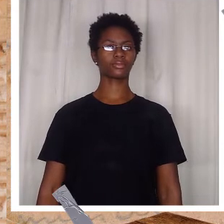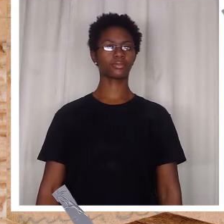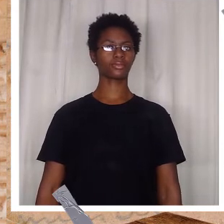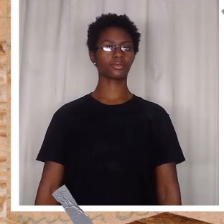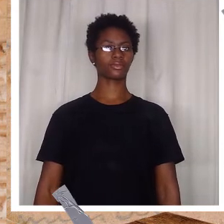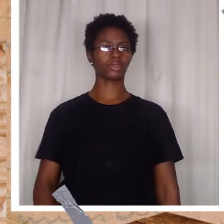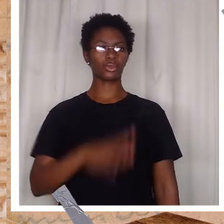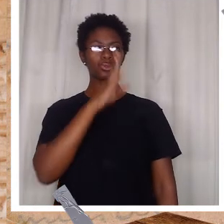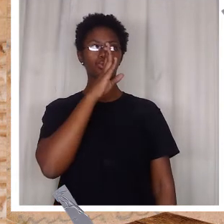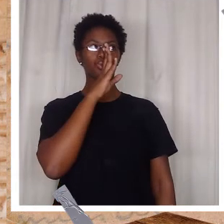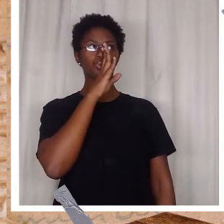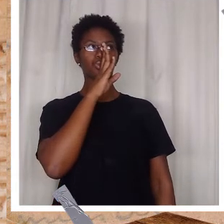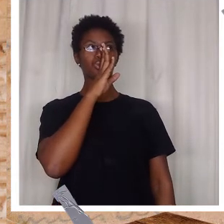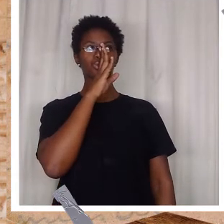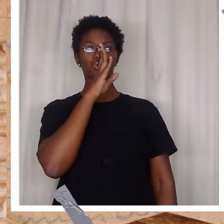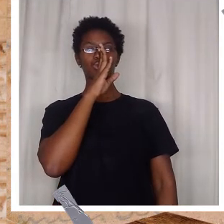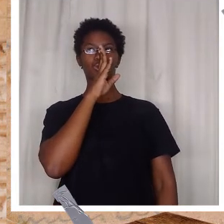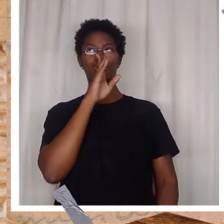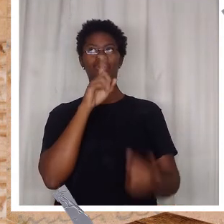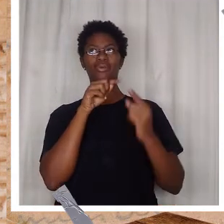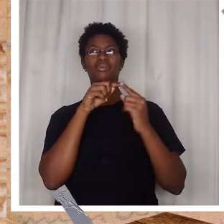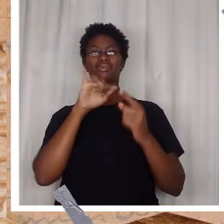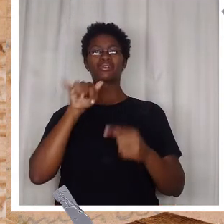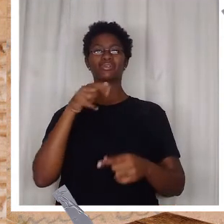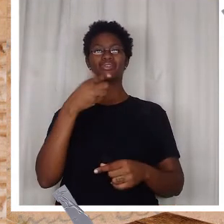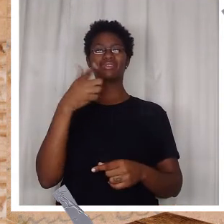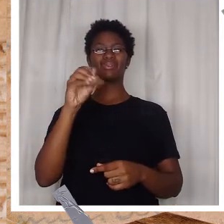Mas o silêncio reflexivo para Carolina e para João Pedro.